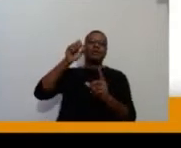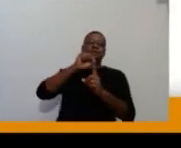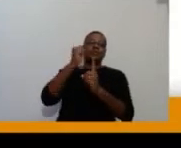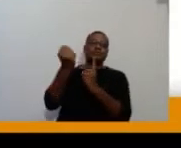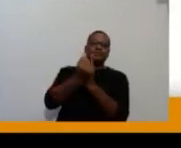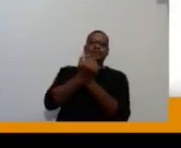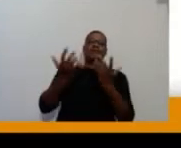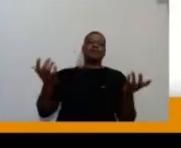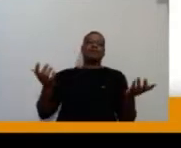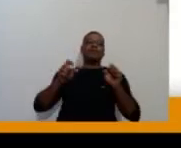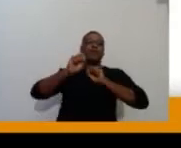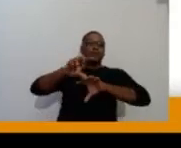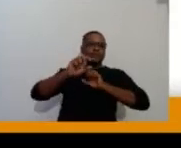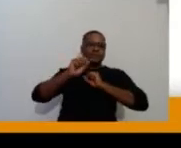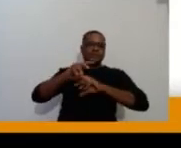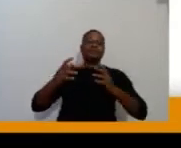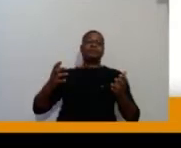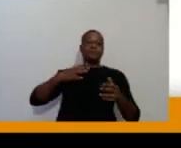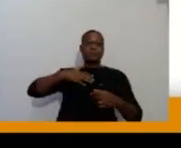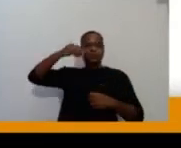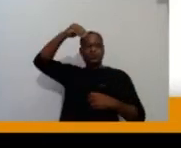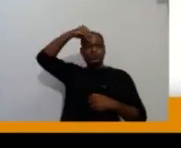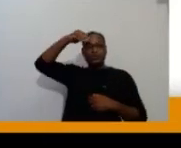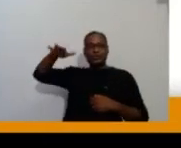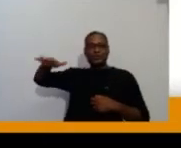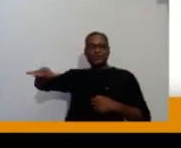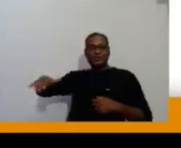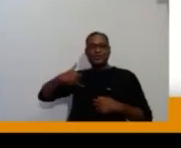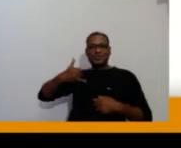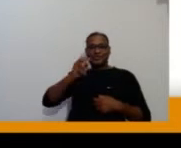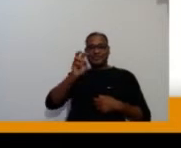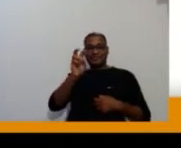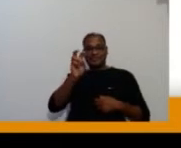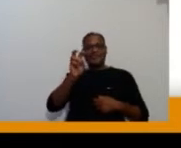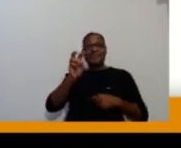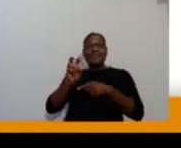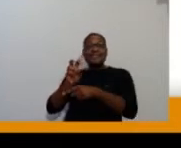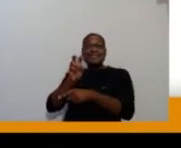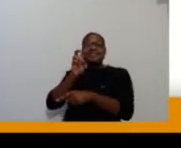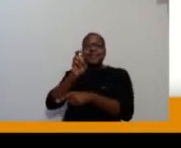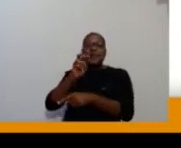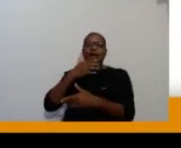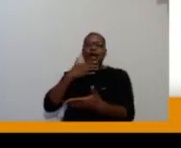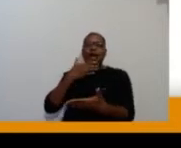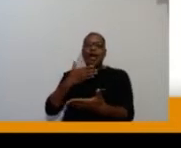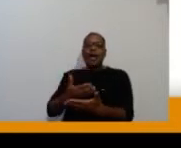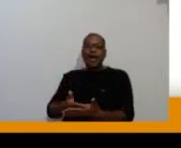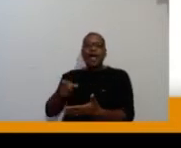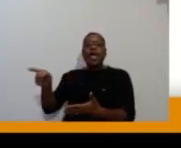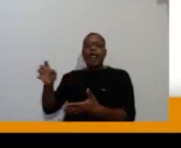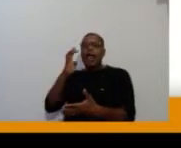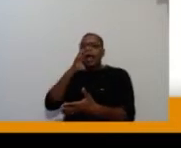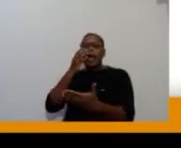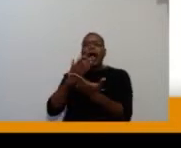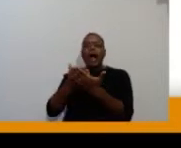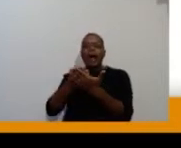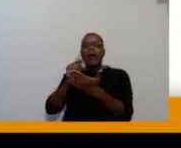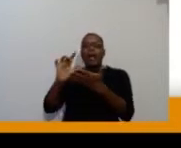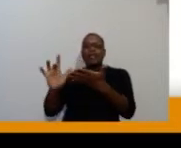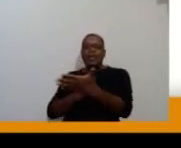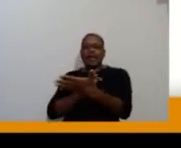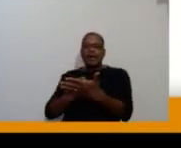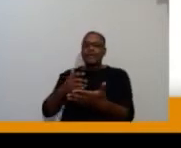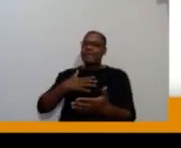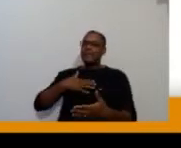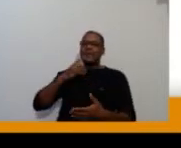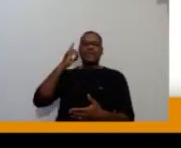5 anos está assistindo aula pelo tablet. Meu Deus, foi muito mais rápido do que eu imaginava essa evolução tecnológica. Mas, enfim, eu queria trazer